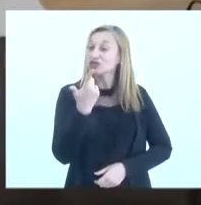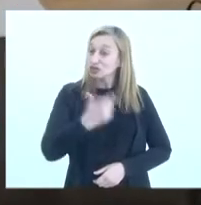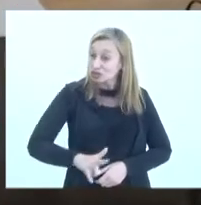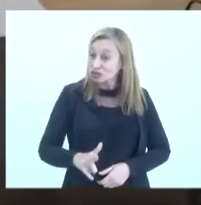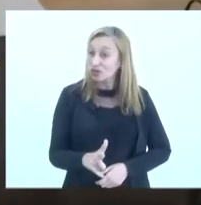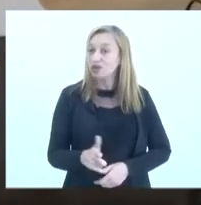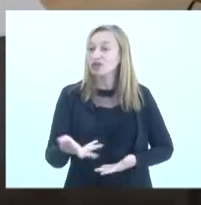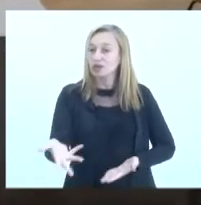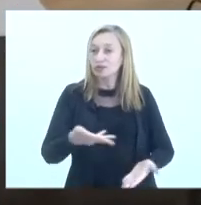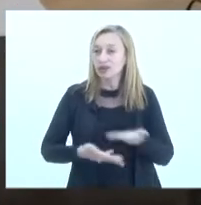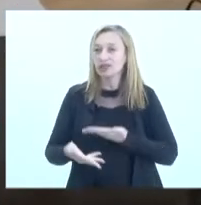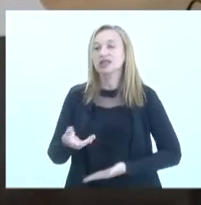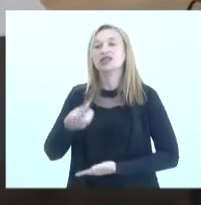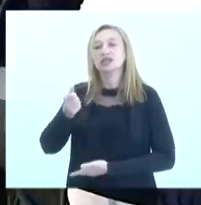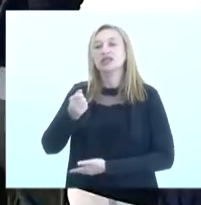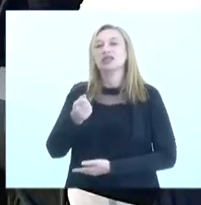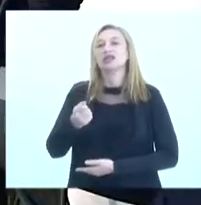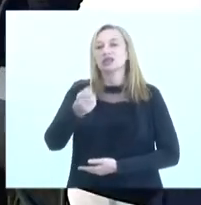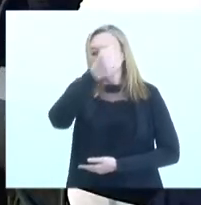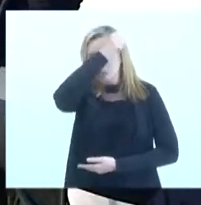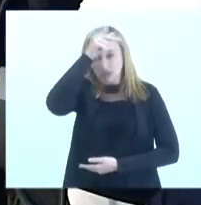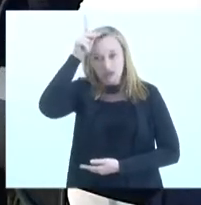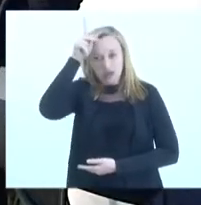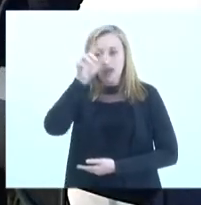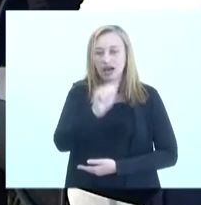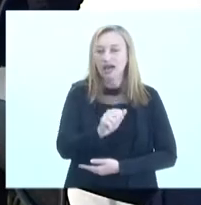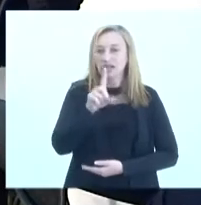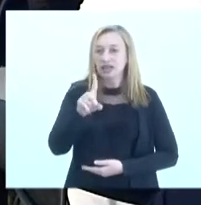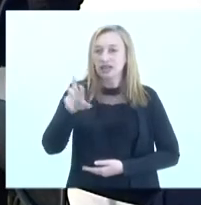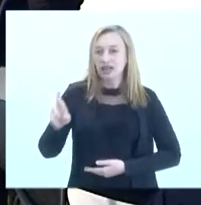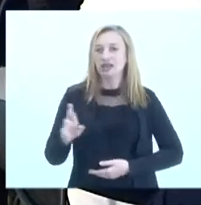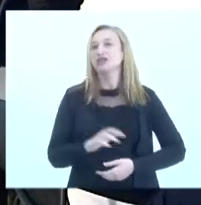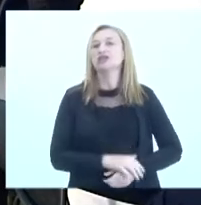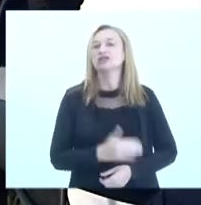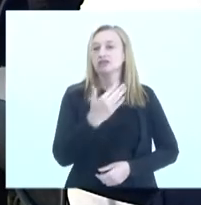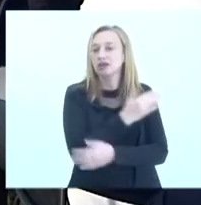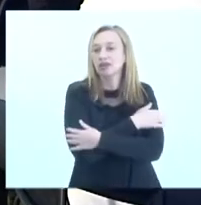a parceria dos prefeitos com a ADR. Um abraço.